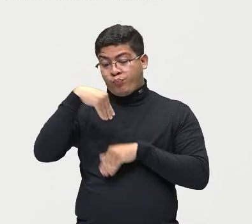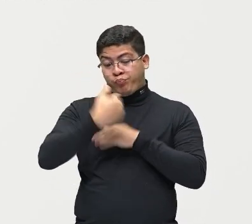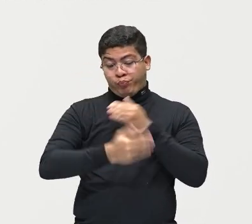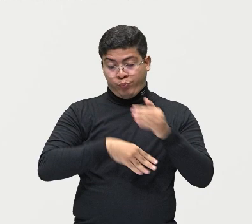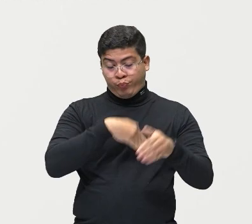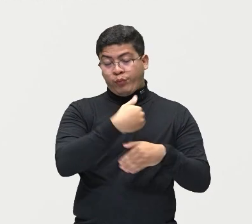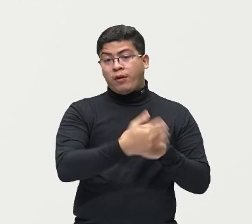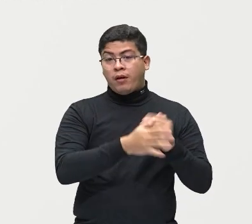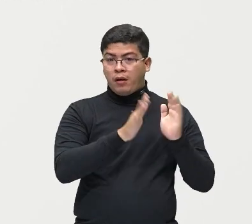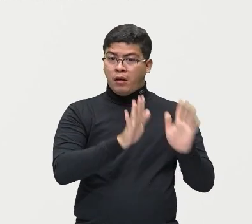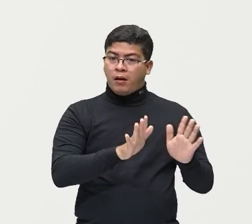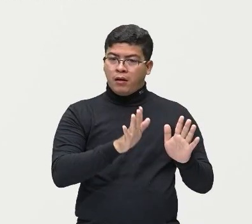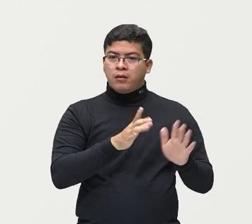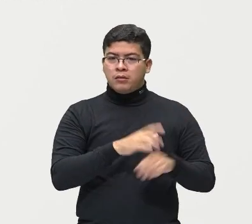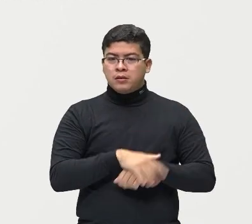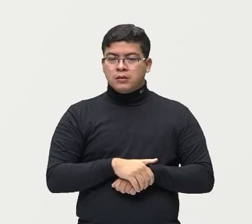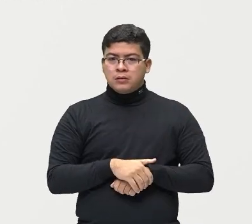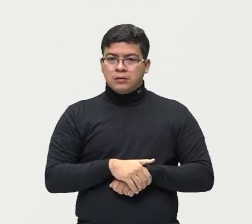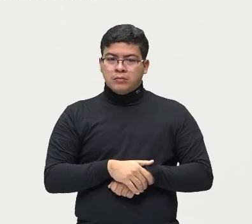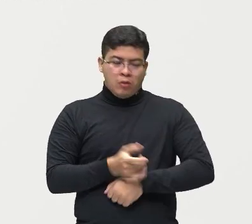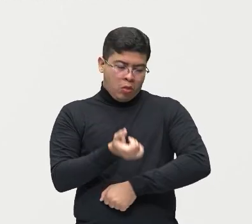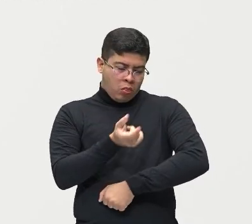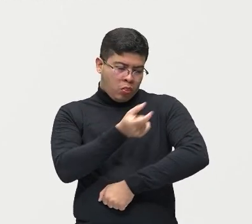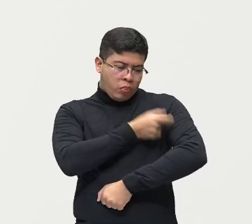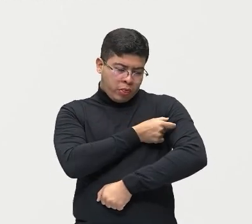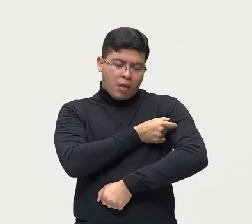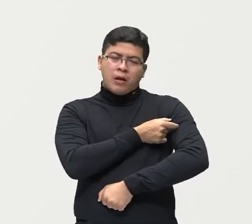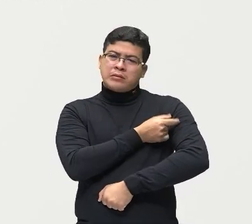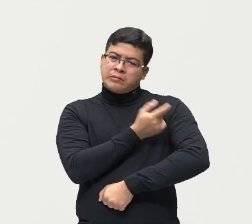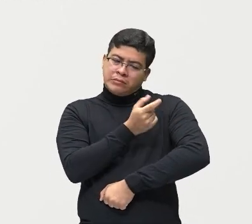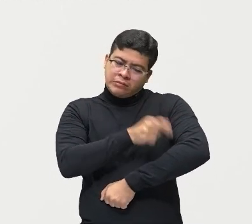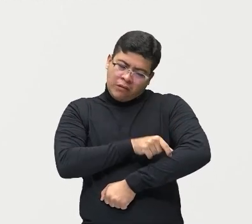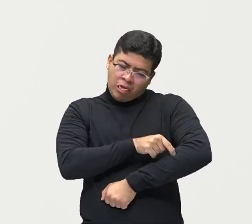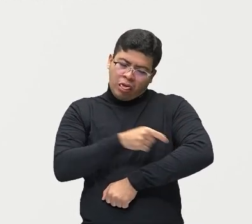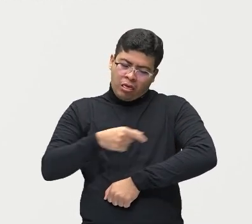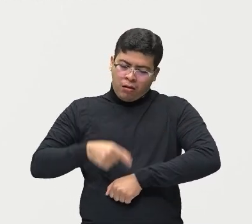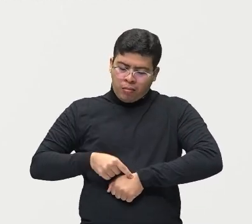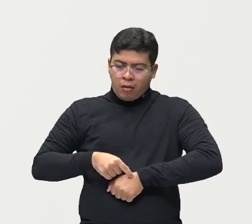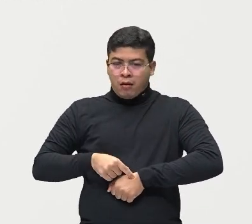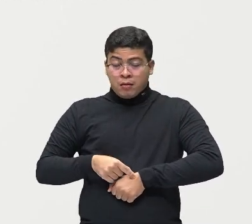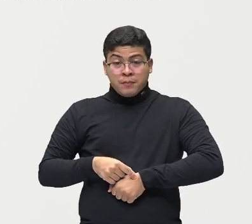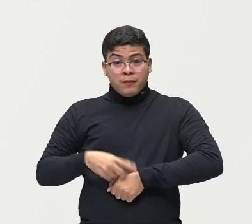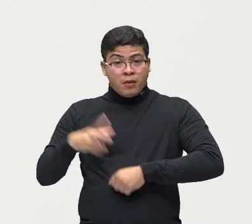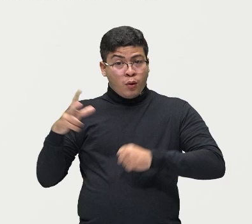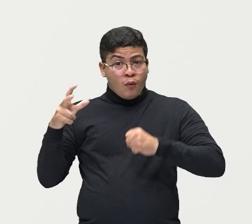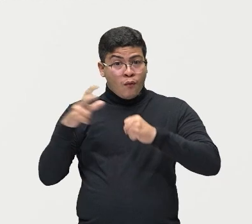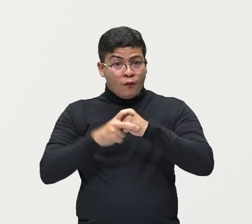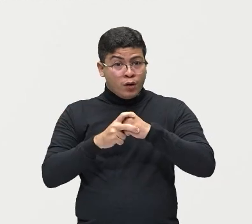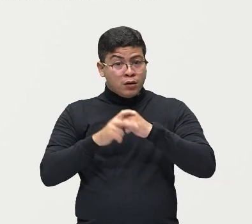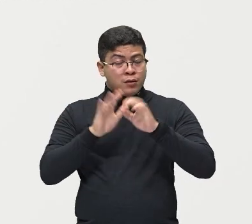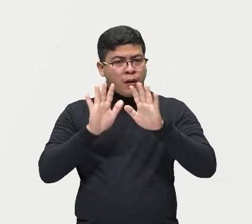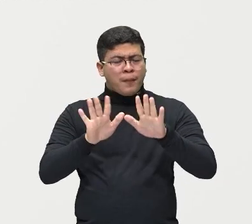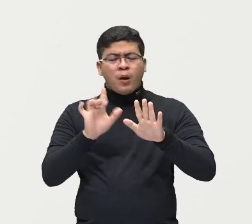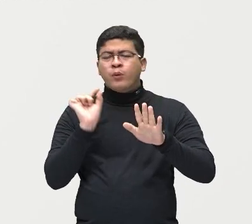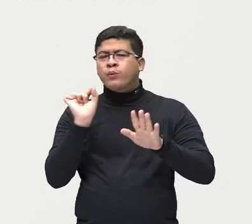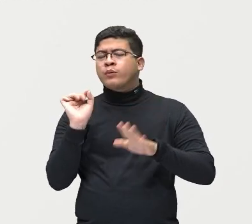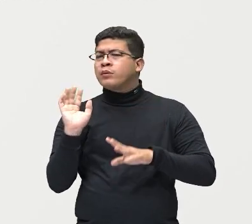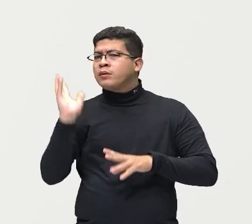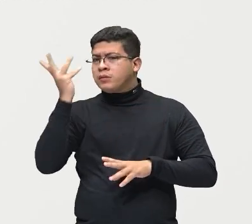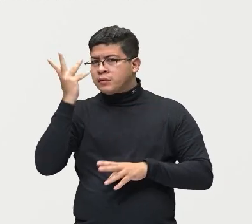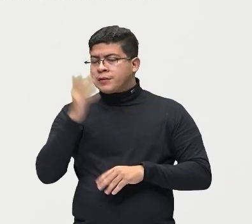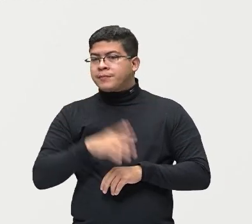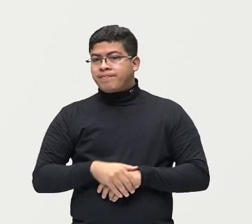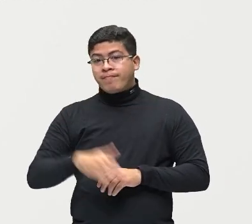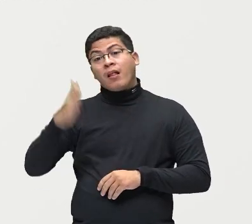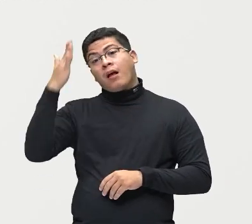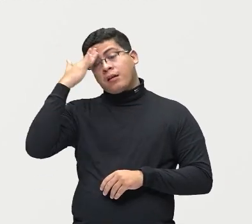criança que foi reinfectada, no caso, com o vírus. Só que o que aconteceu? Hoje a gente já sabe que